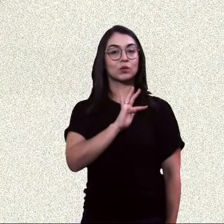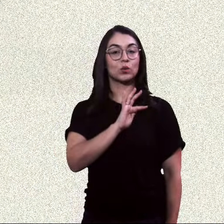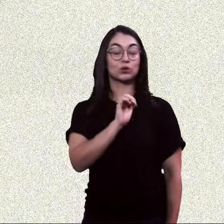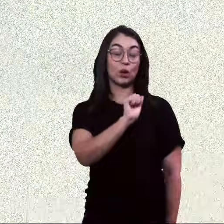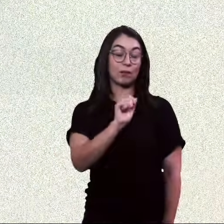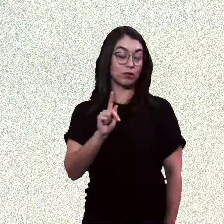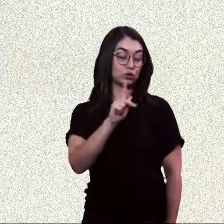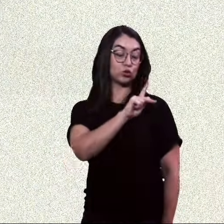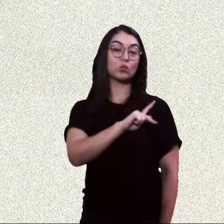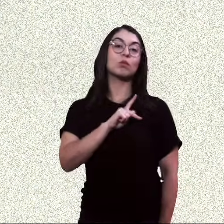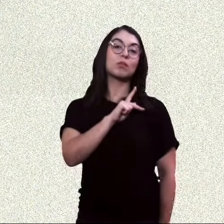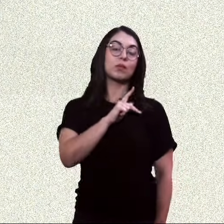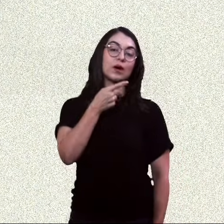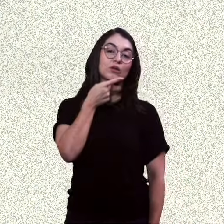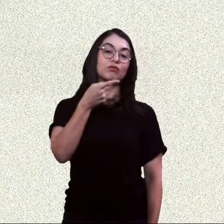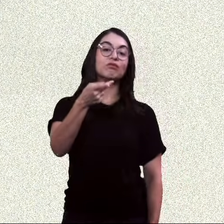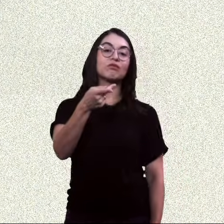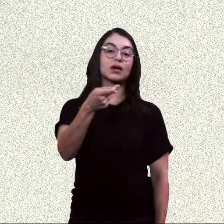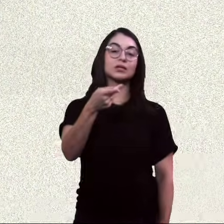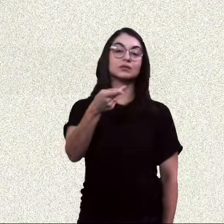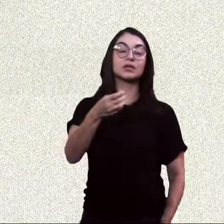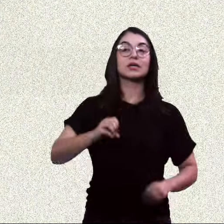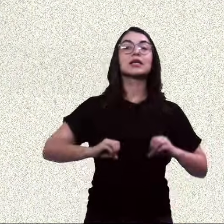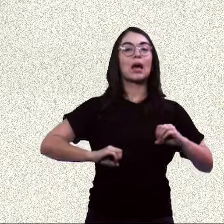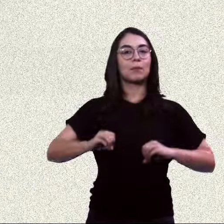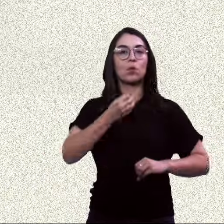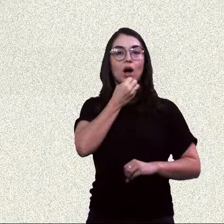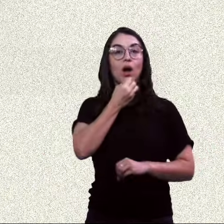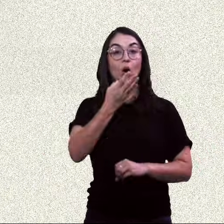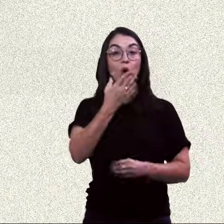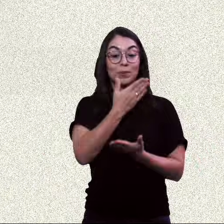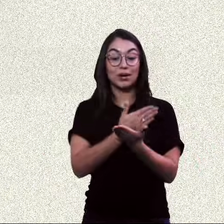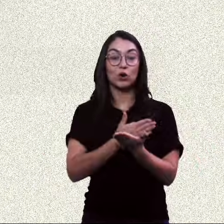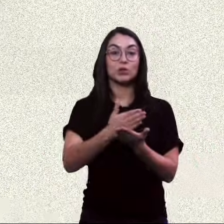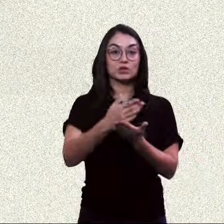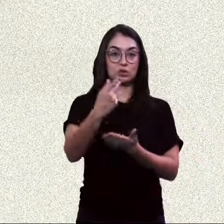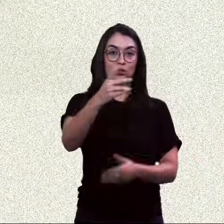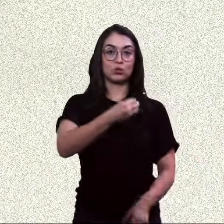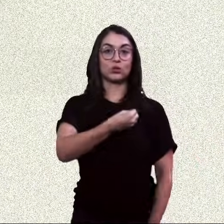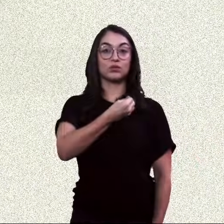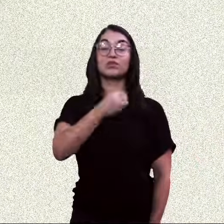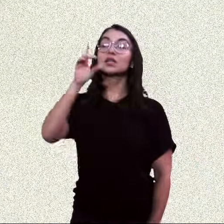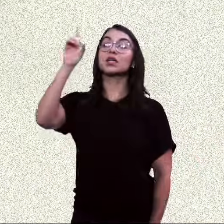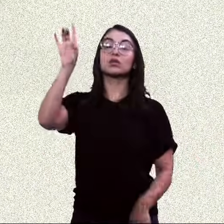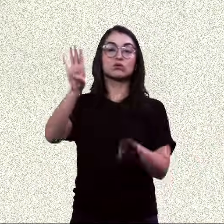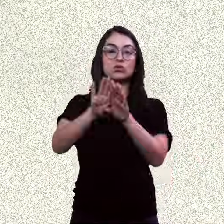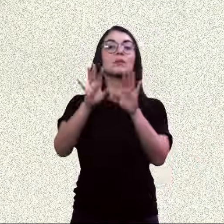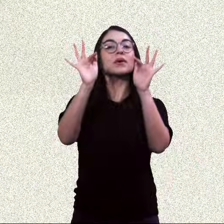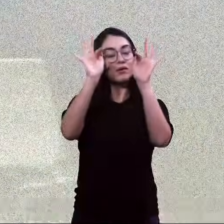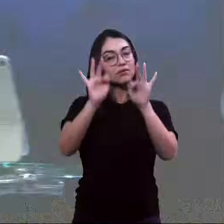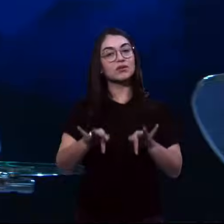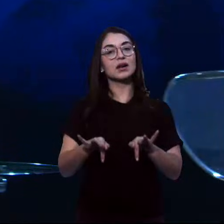a boa obra que o Senhor começou na sua vida, Ele vai terminar.